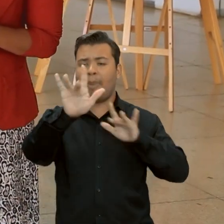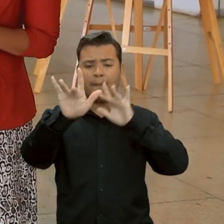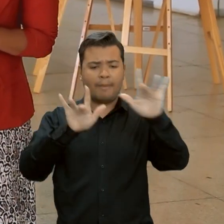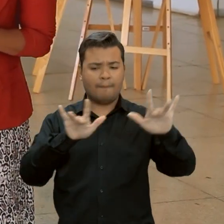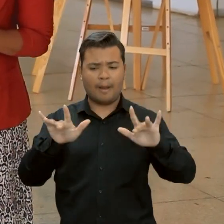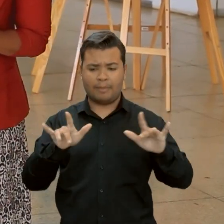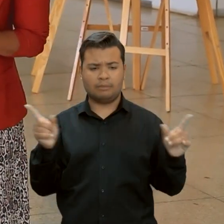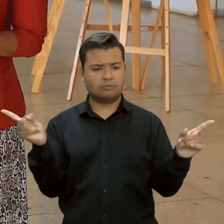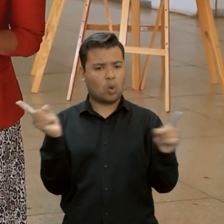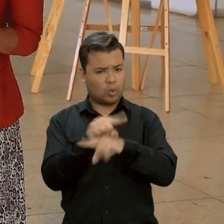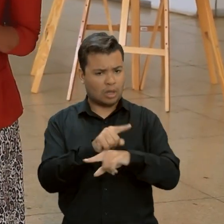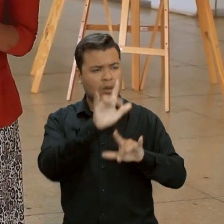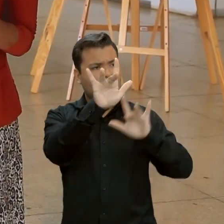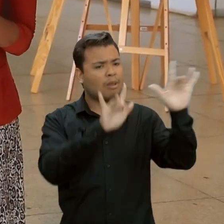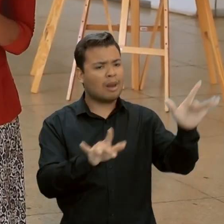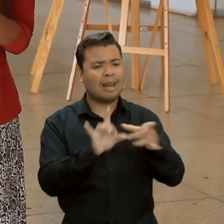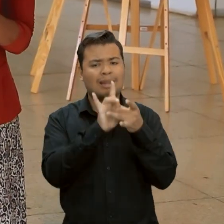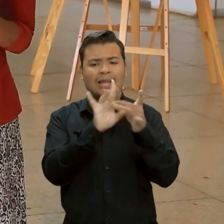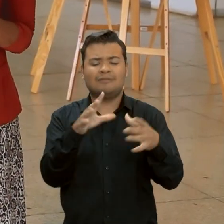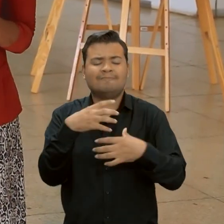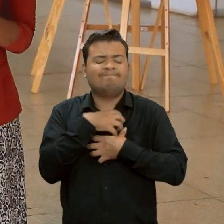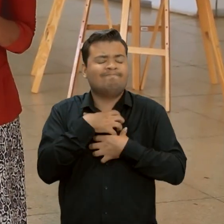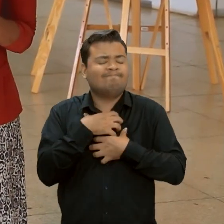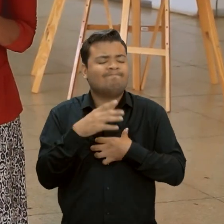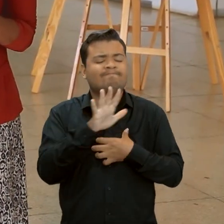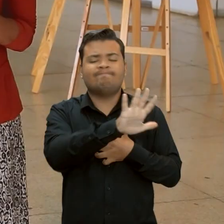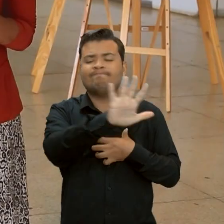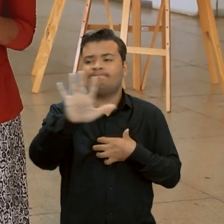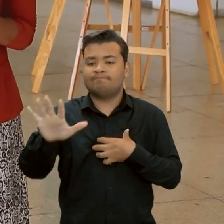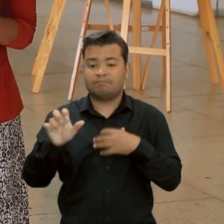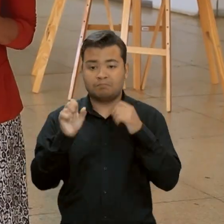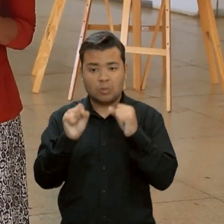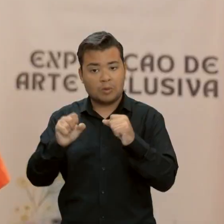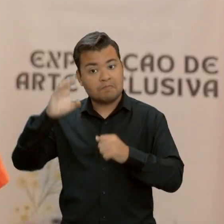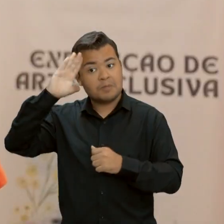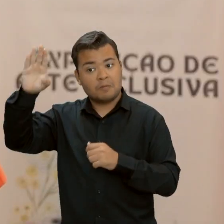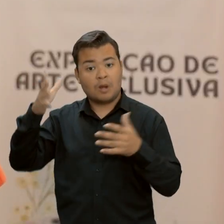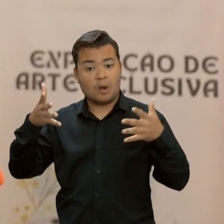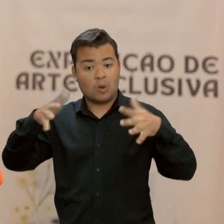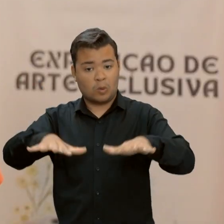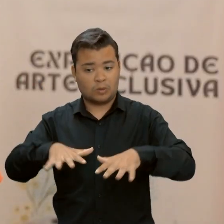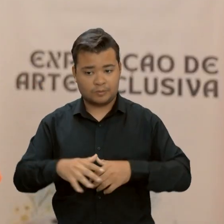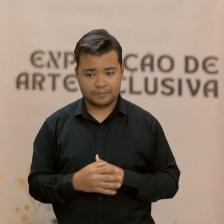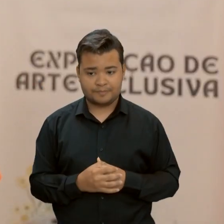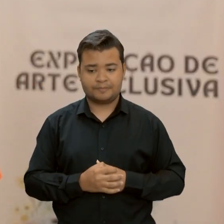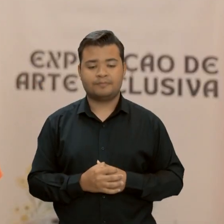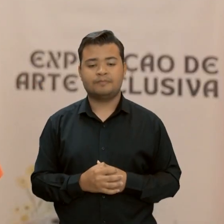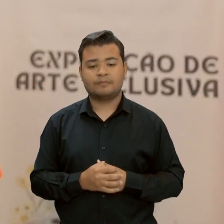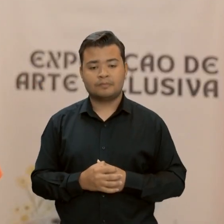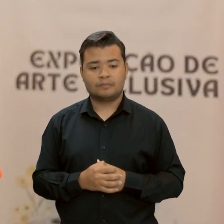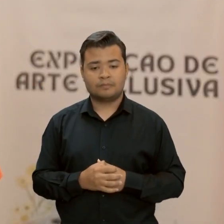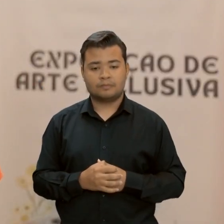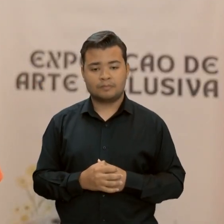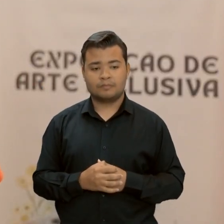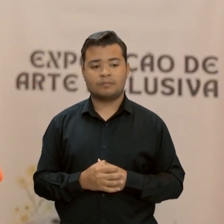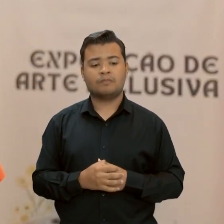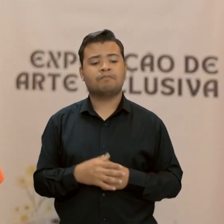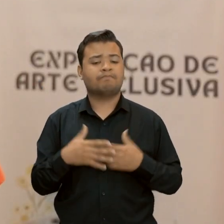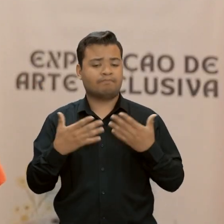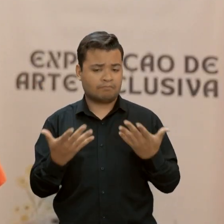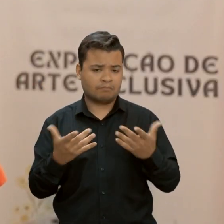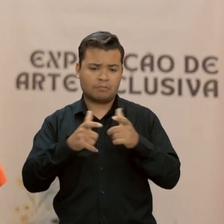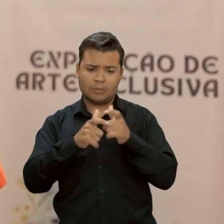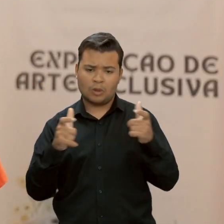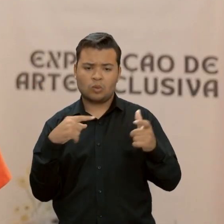tocar, sentir e principalmente incluir. Na maior parte das vezes, nós entendemos que ir